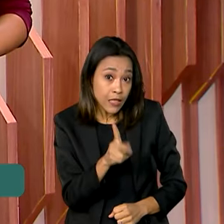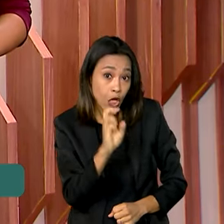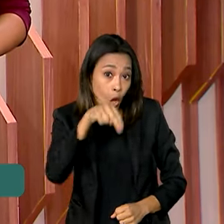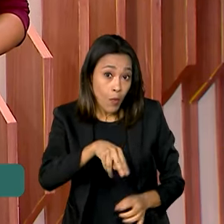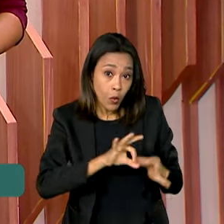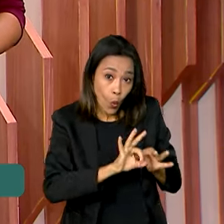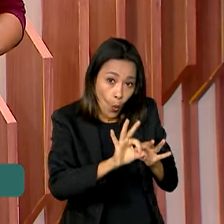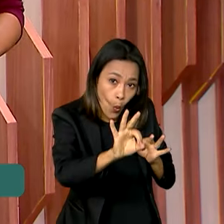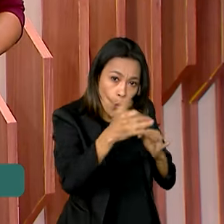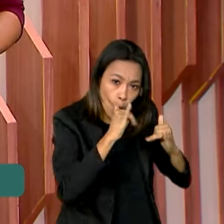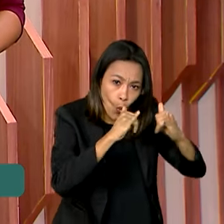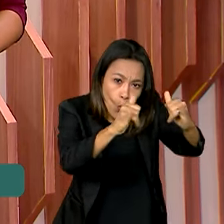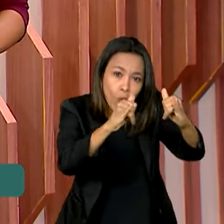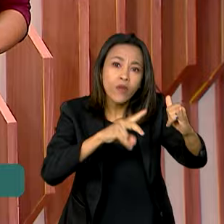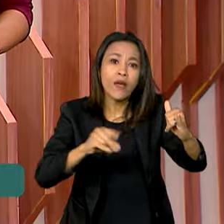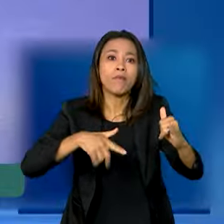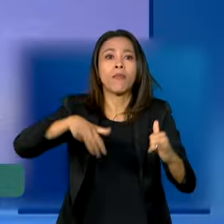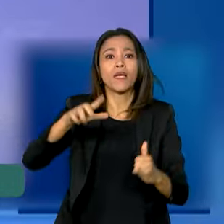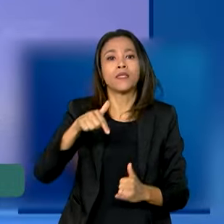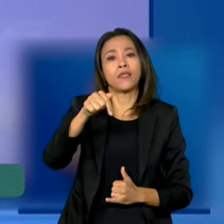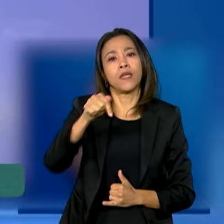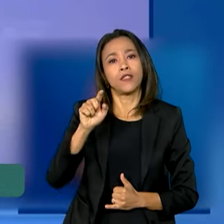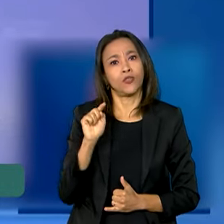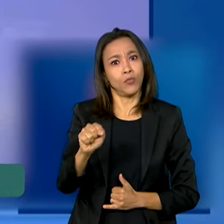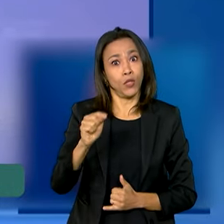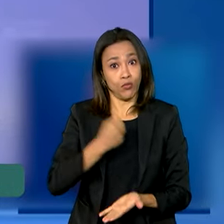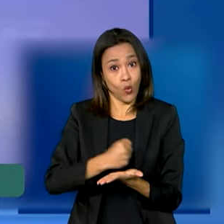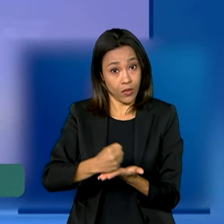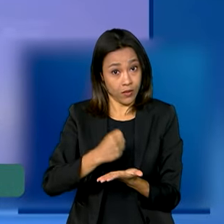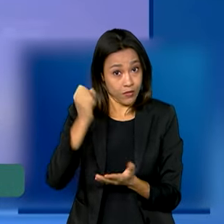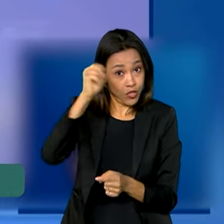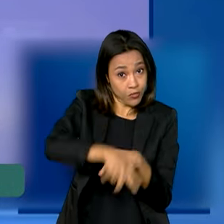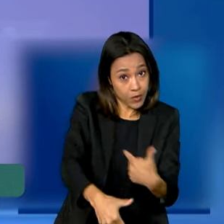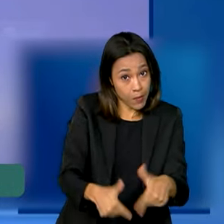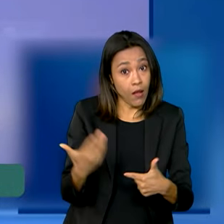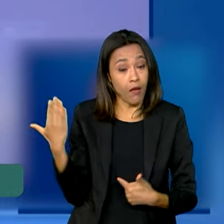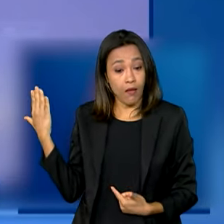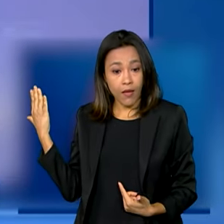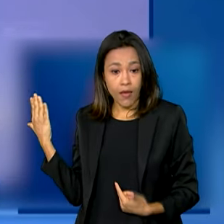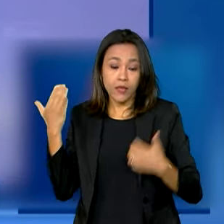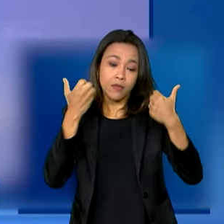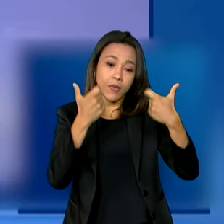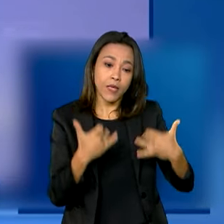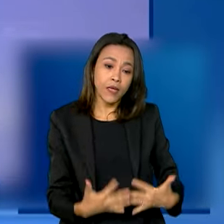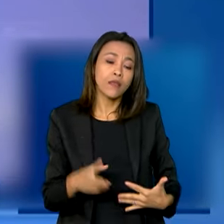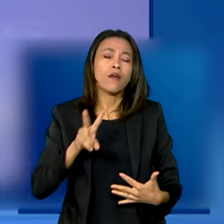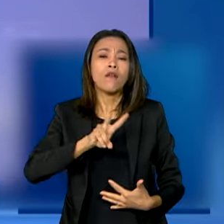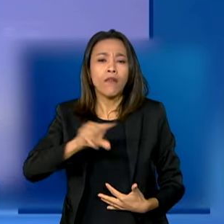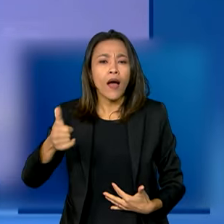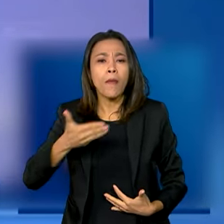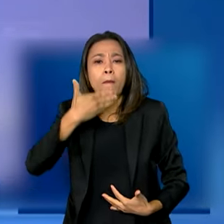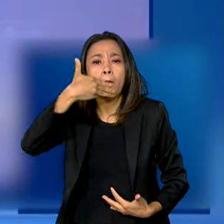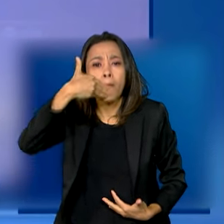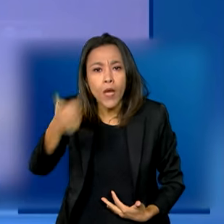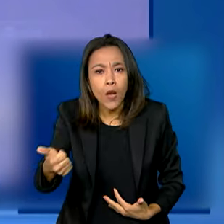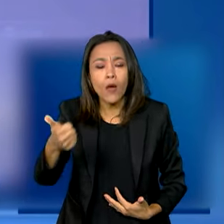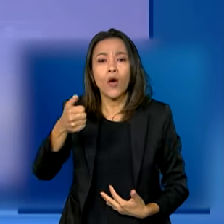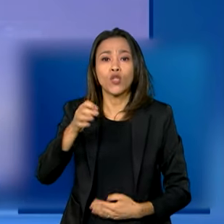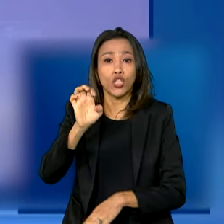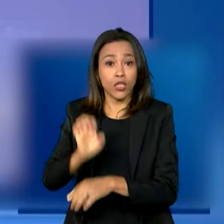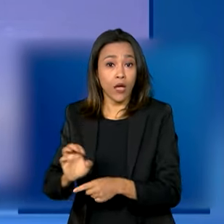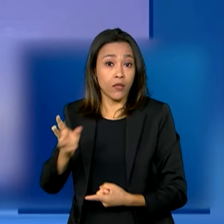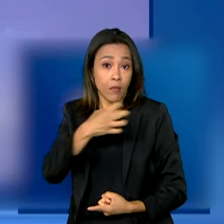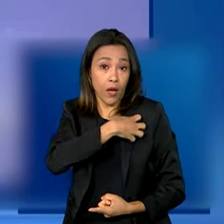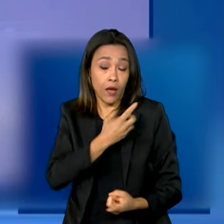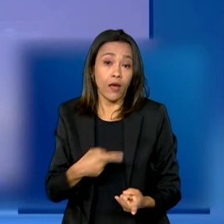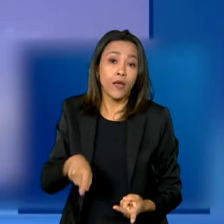empregos diretos e indiretos. Essas outorgas atenderão e melhorarão a prestação de serviço nos estados da Bahia,